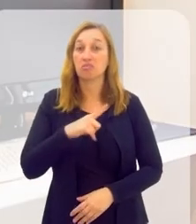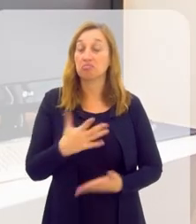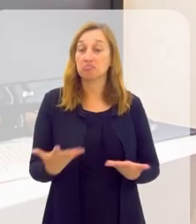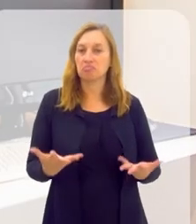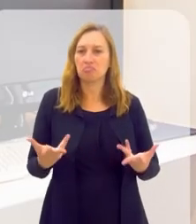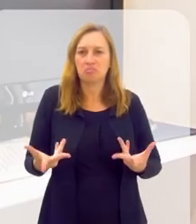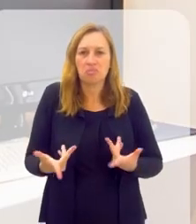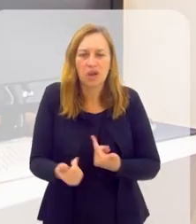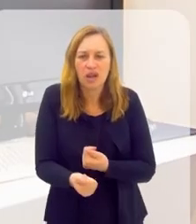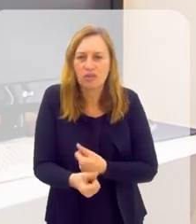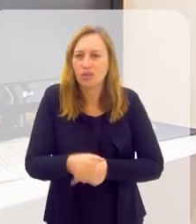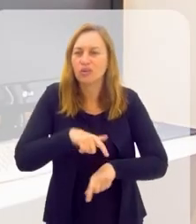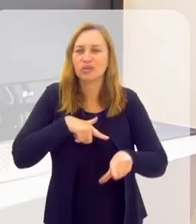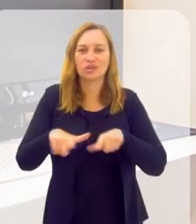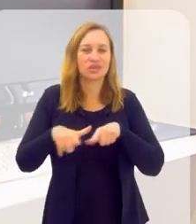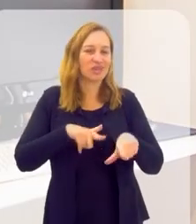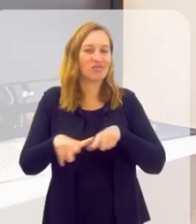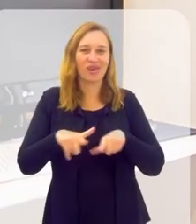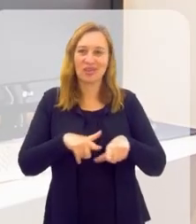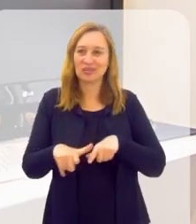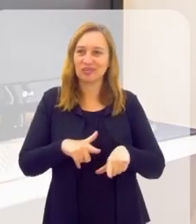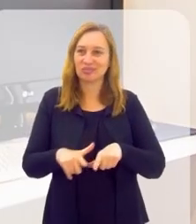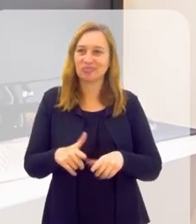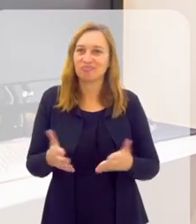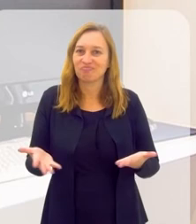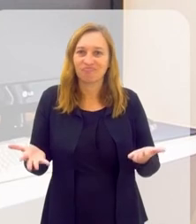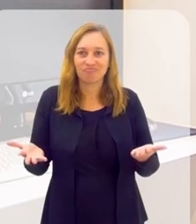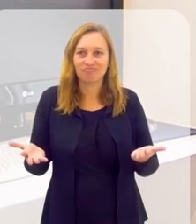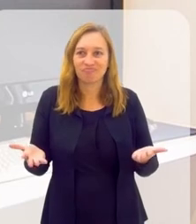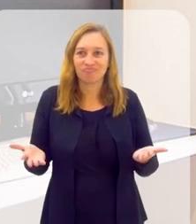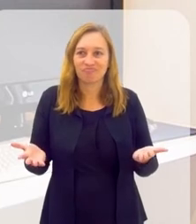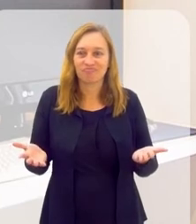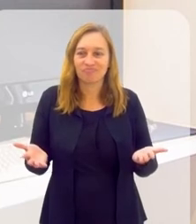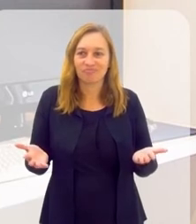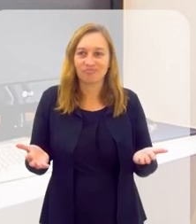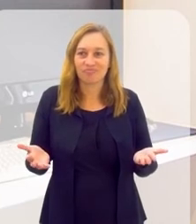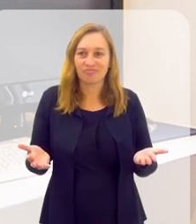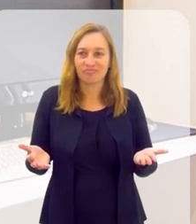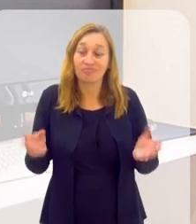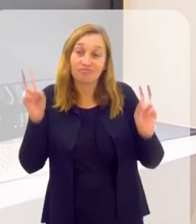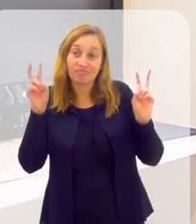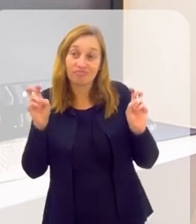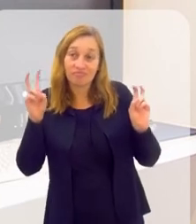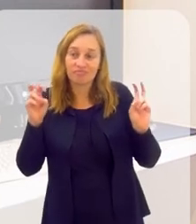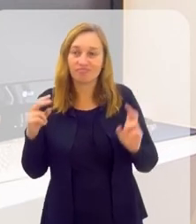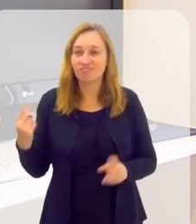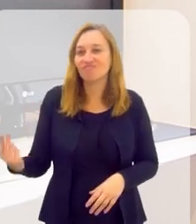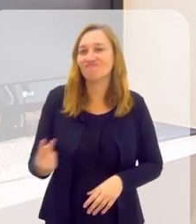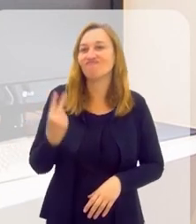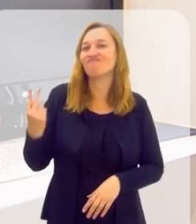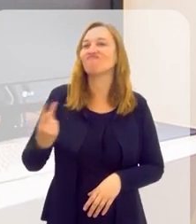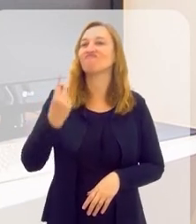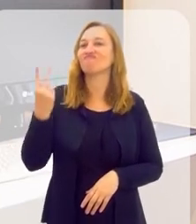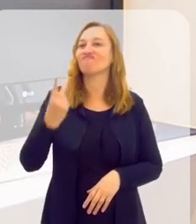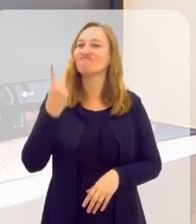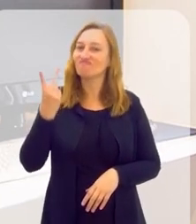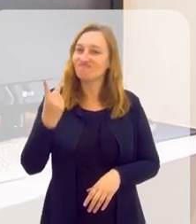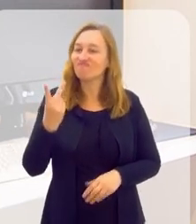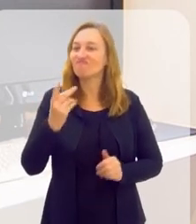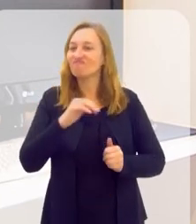Nossa, é um trabalho lindo, maravilhoso. Enfim, pela questão dos valores que